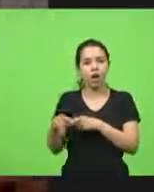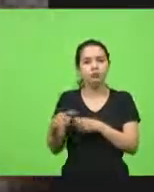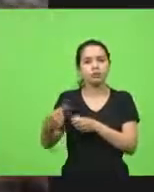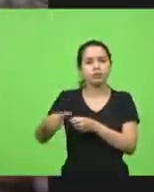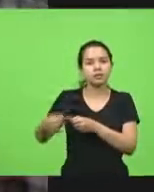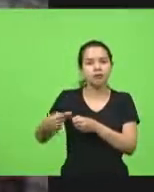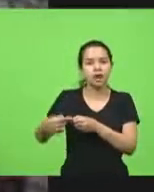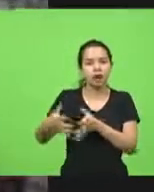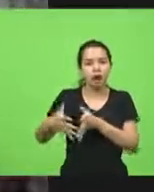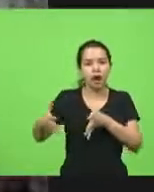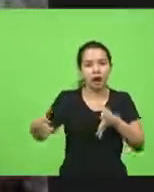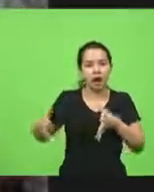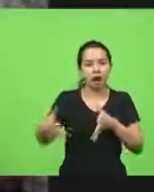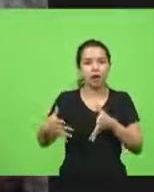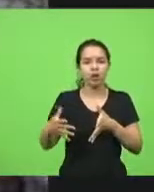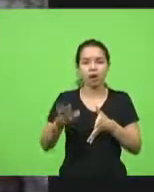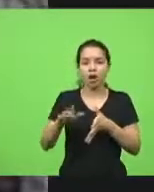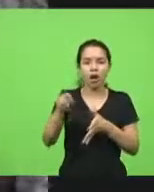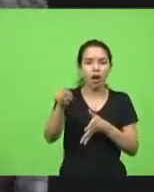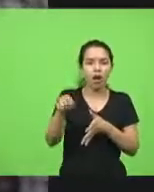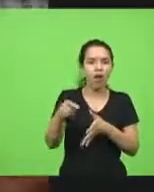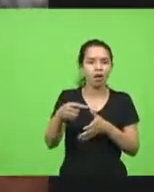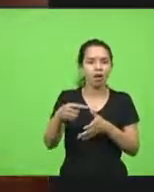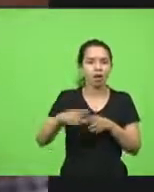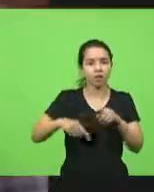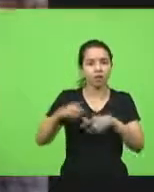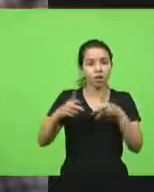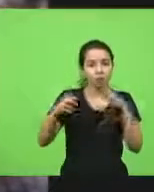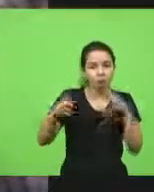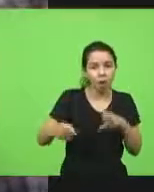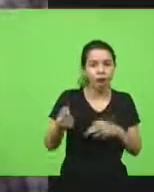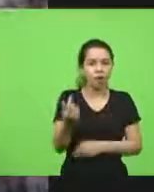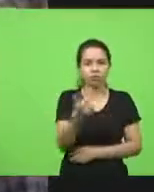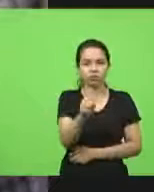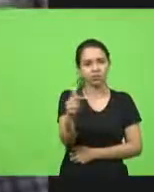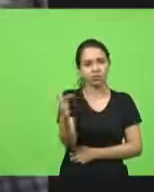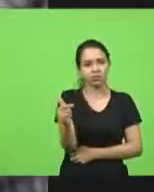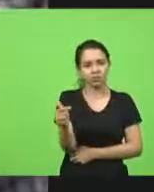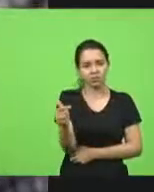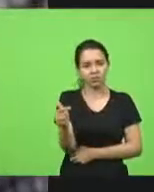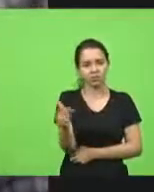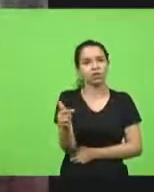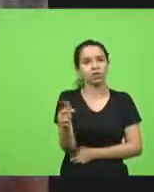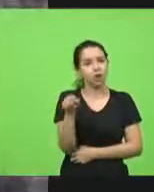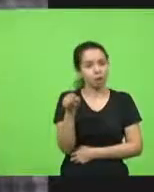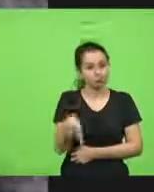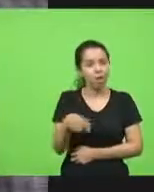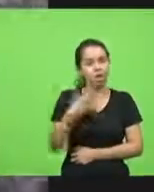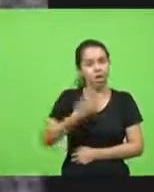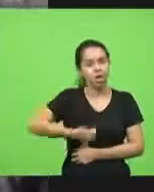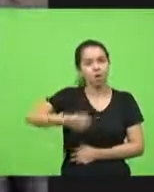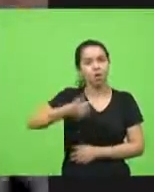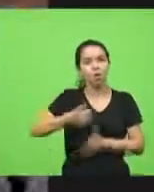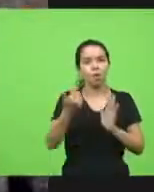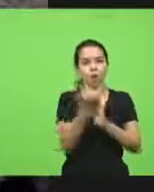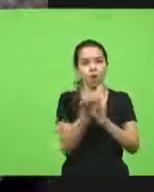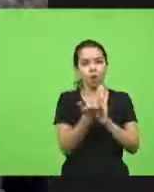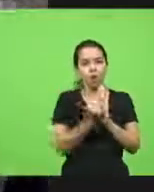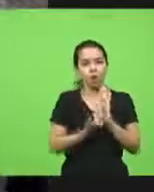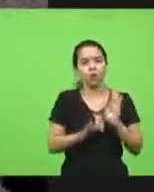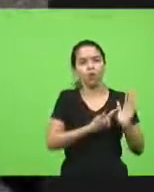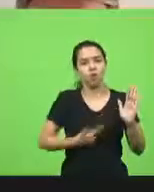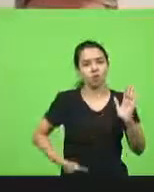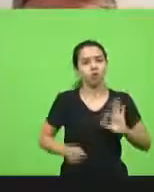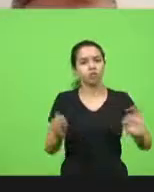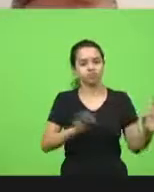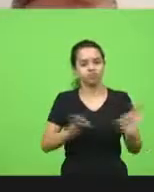as mesmas ferramentas. Não tenho nenhuma dúvida. Esse é o melhor programa que o governo nosso poderia fazer.